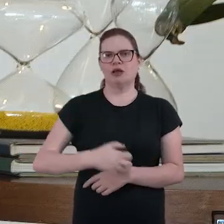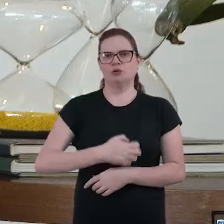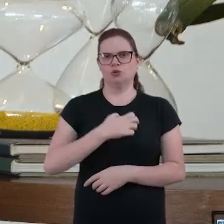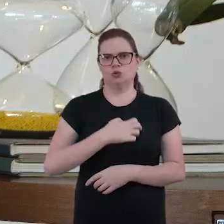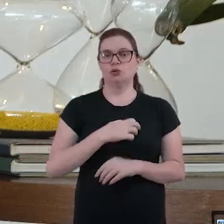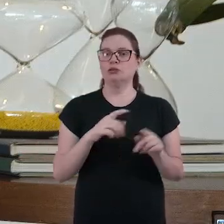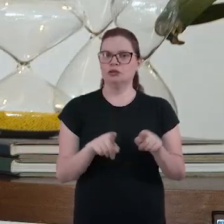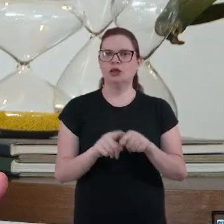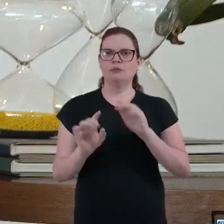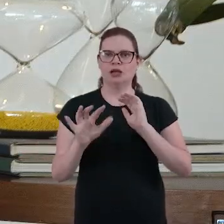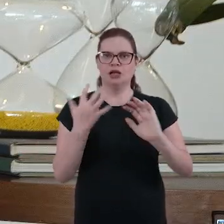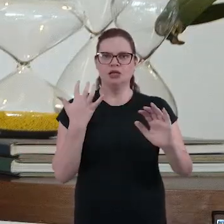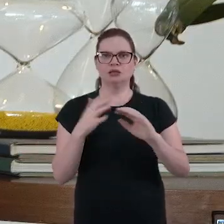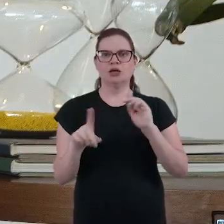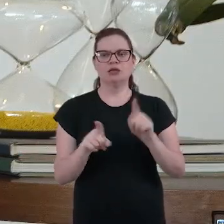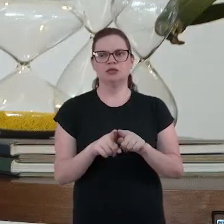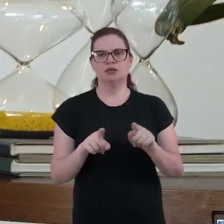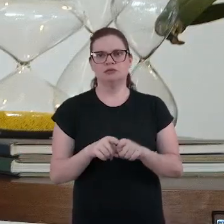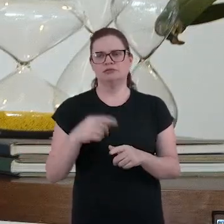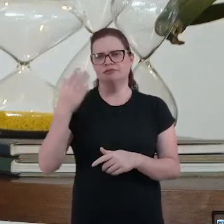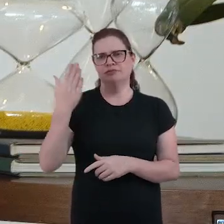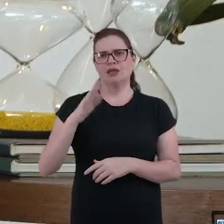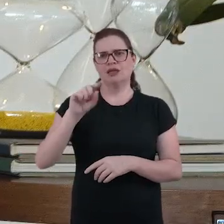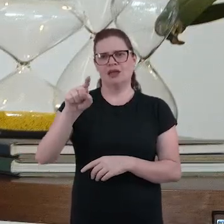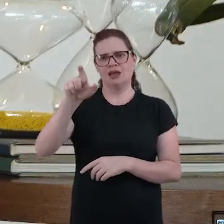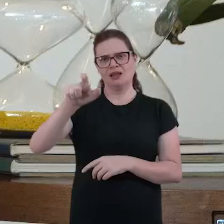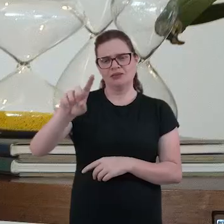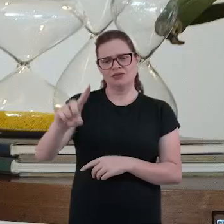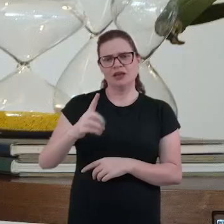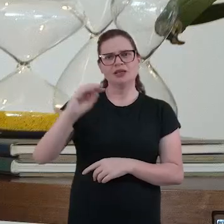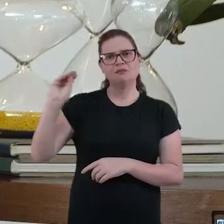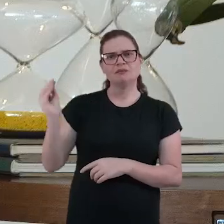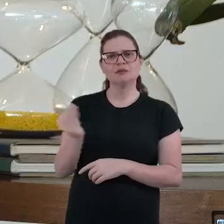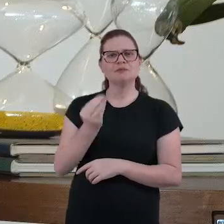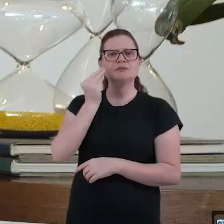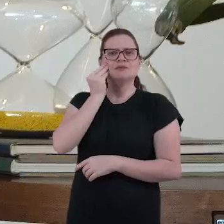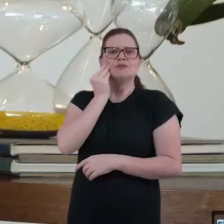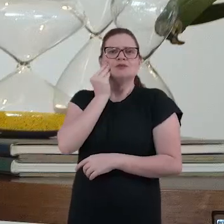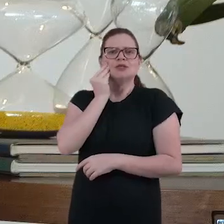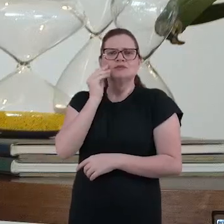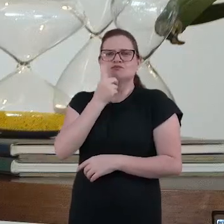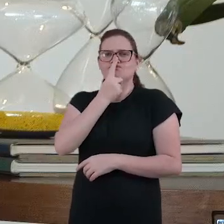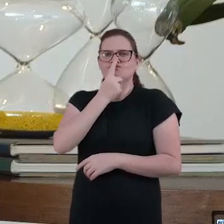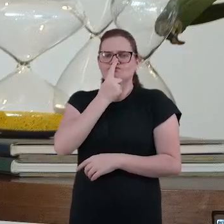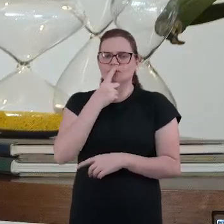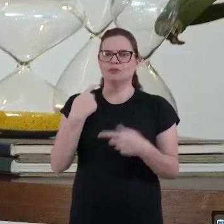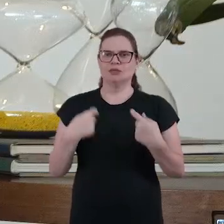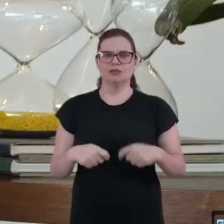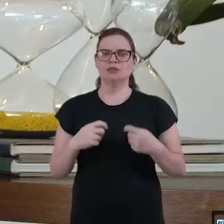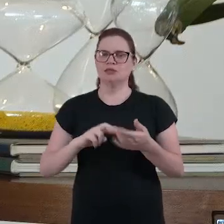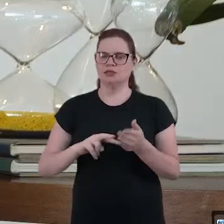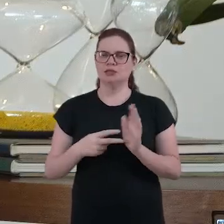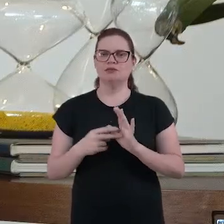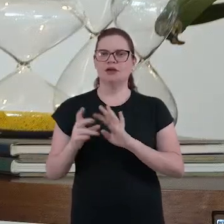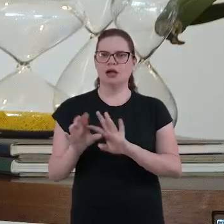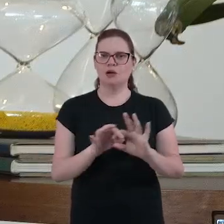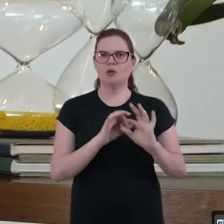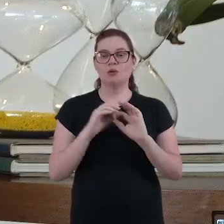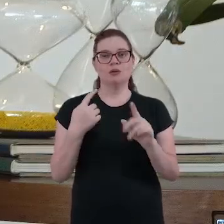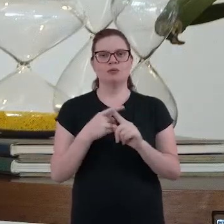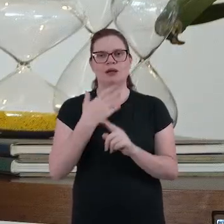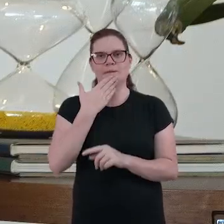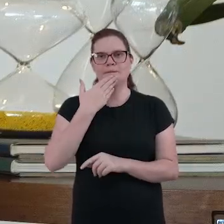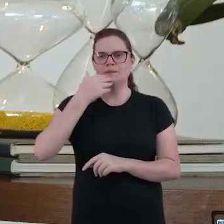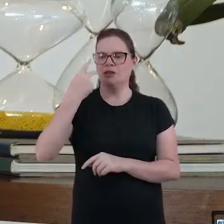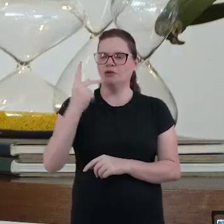da comunhão. Em Cantares também, né? Cantares. Beijem ele com os beijos da sua boca, ou seja, essa comunhão necessária, né? Porque melhor